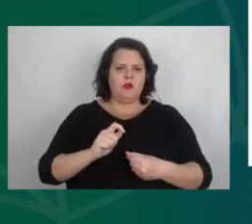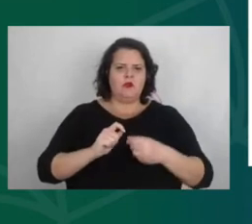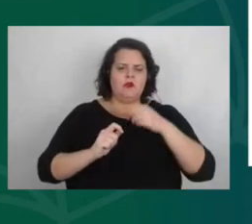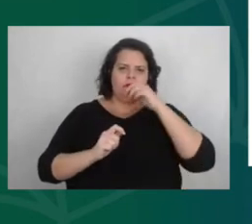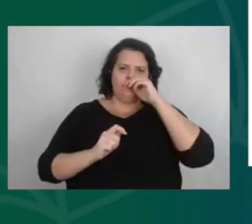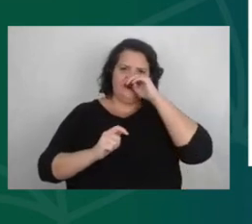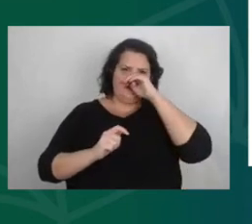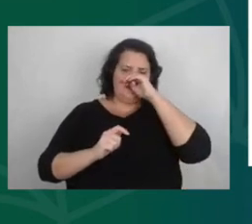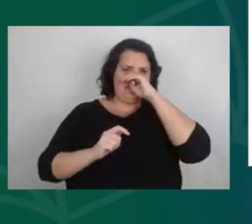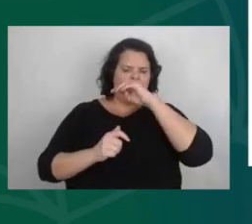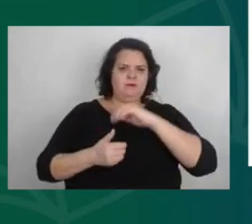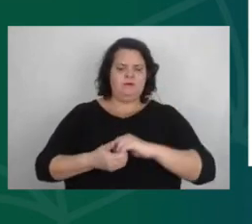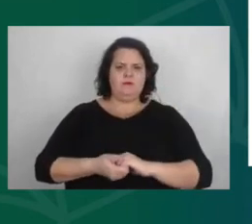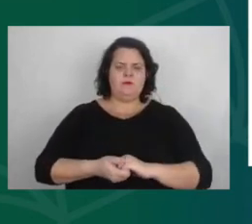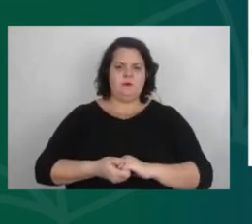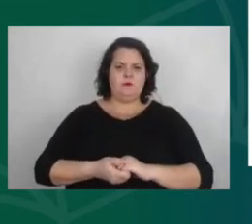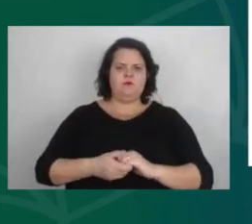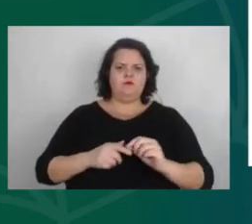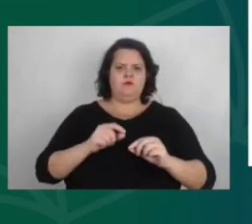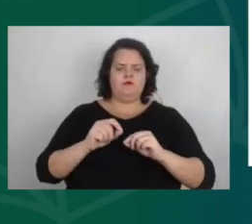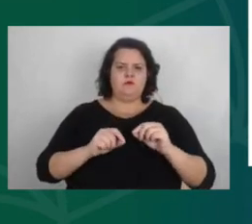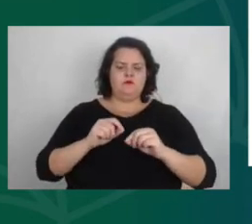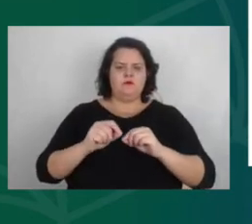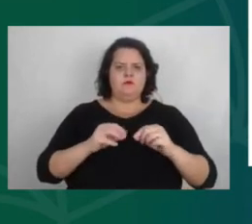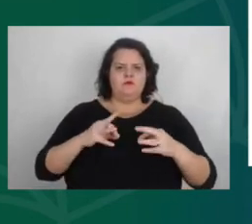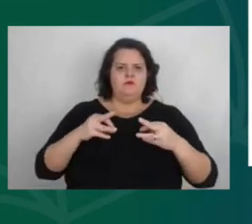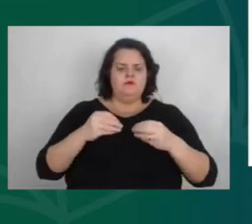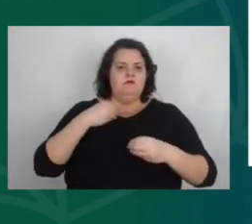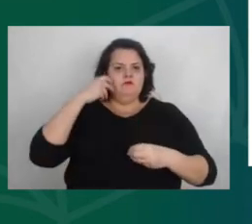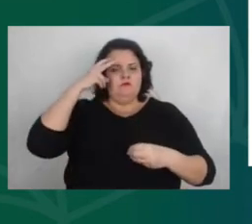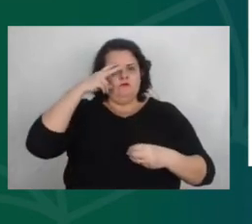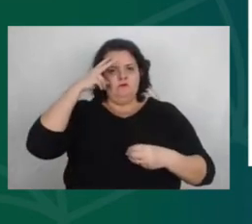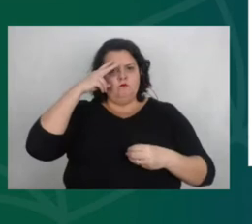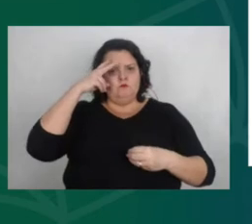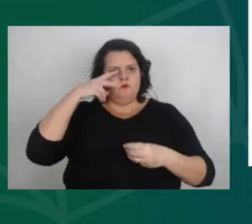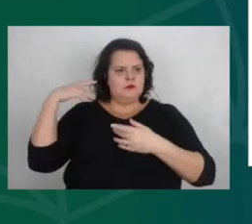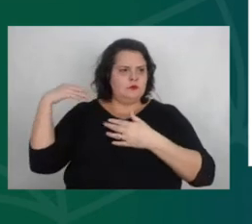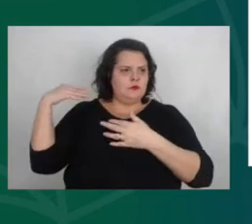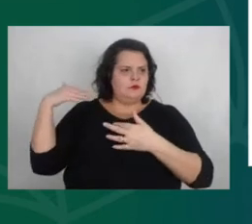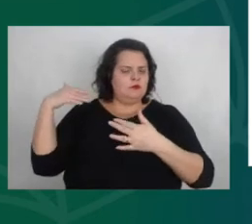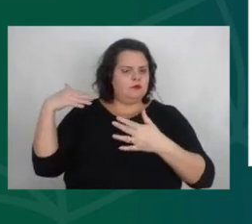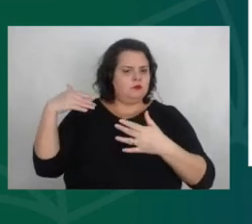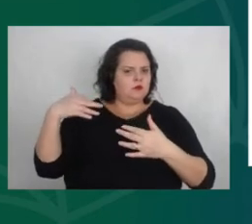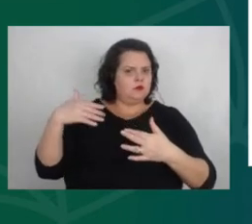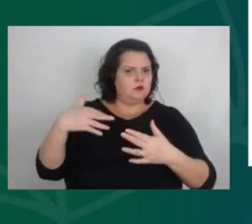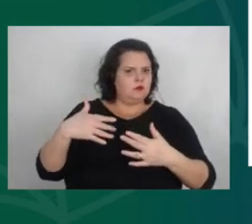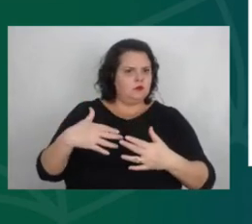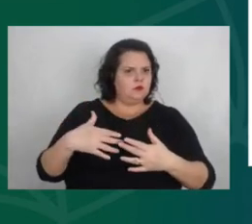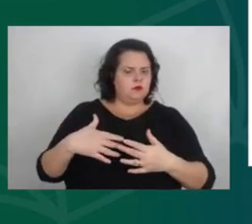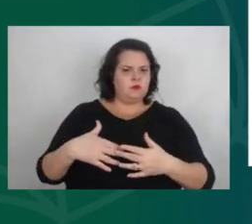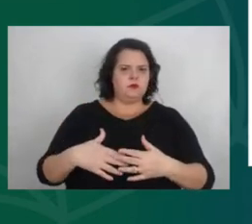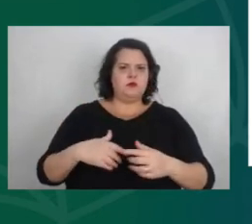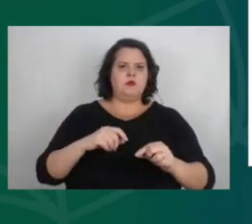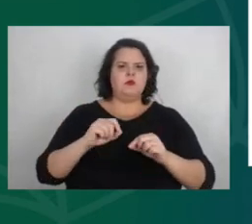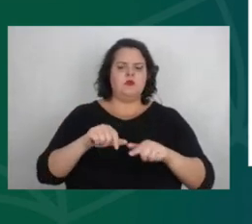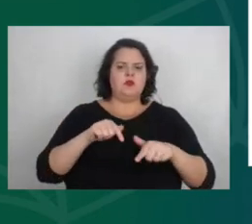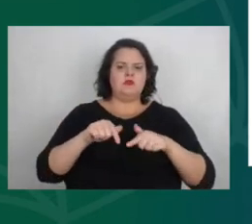se dedicando, né? A gente sempre, tem sempre que lembrar, e eu trouxe aqui um pouquinho das diretrizes, né, da nossa Constituição Federal,